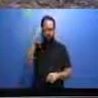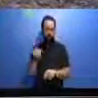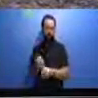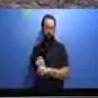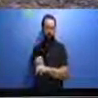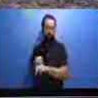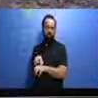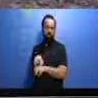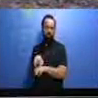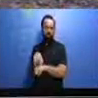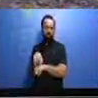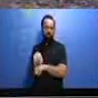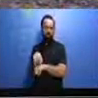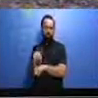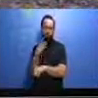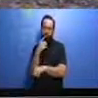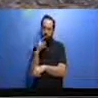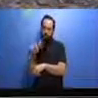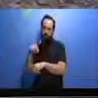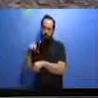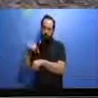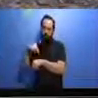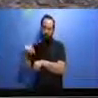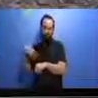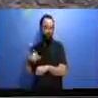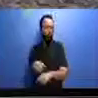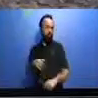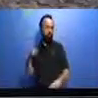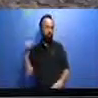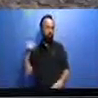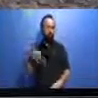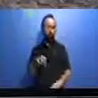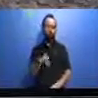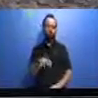joaninha. Aracnídeos, eu coloquei a aranha.